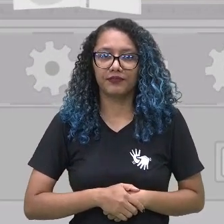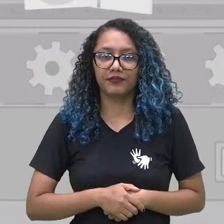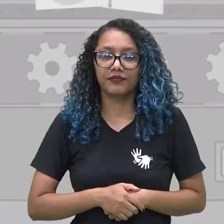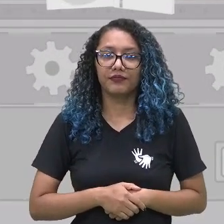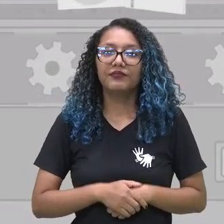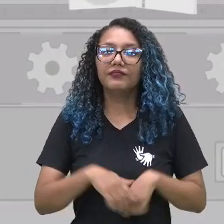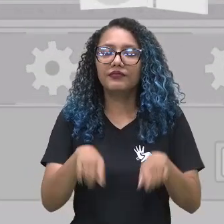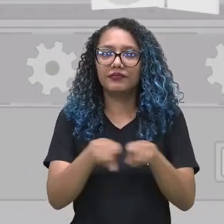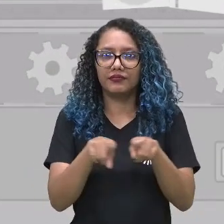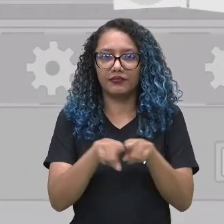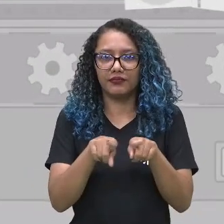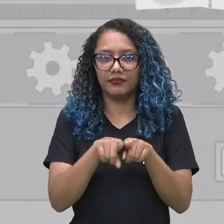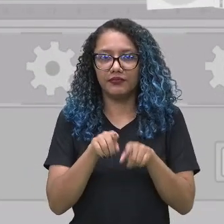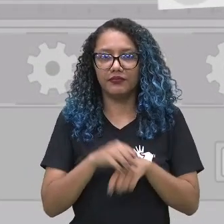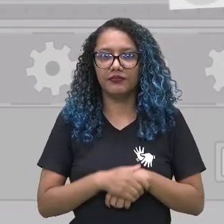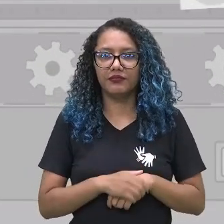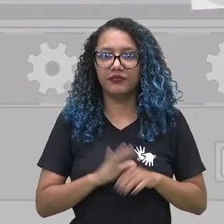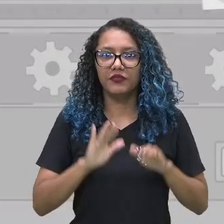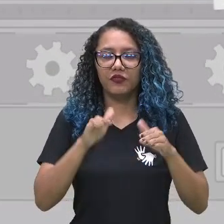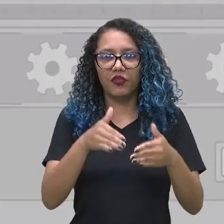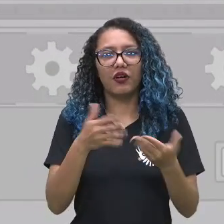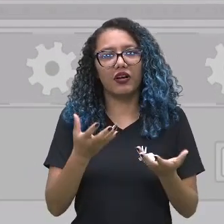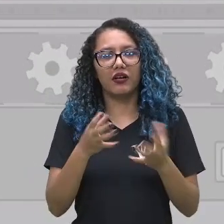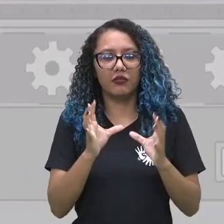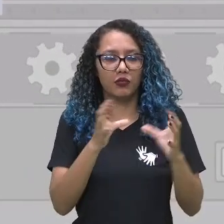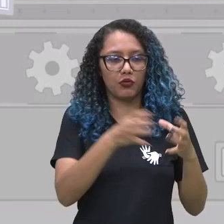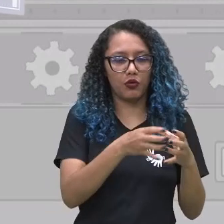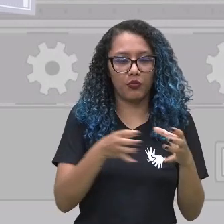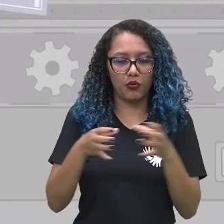para uma questão de dominação de classe.